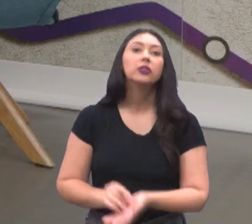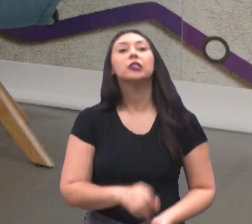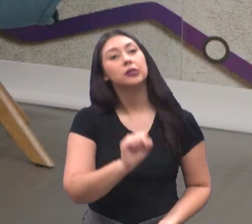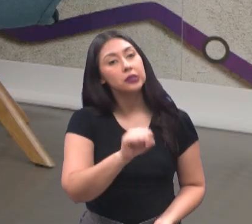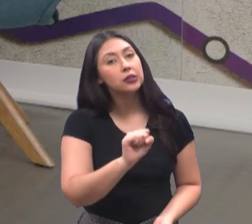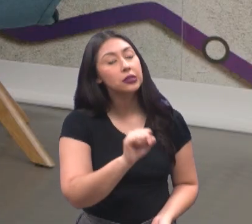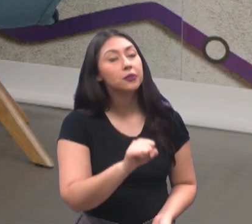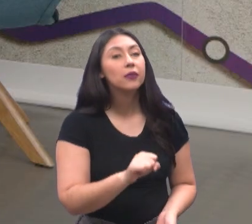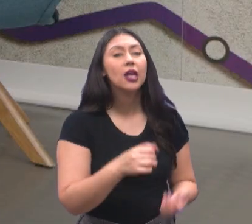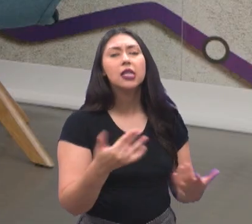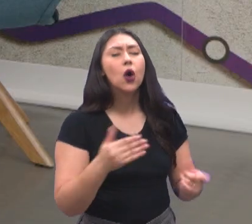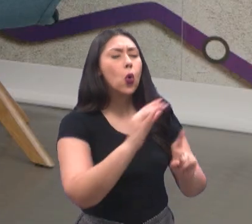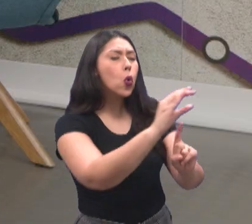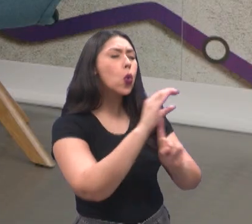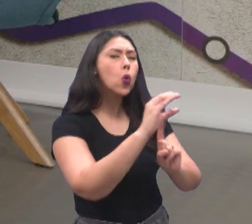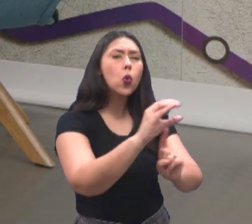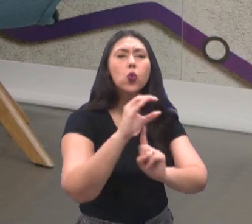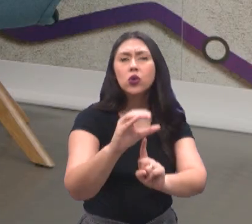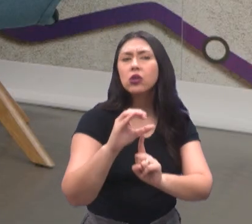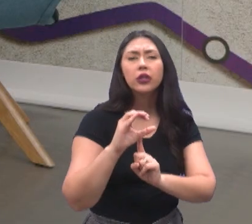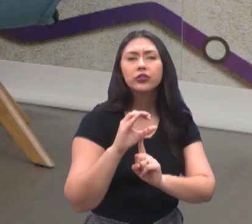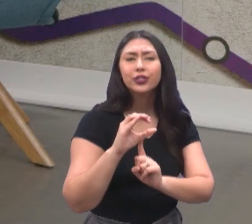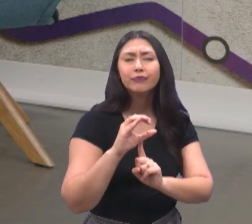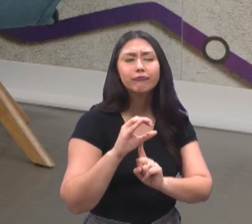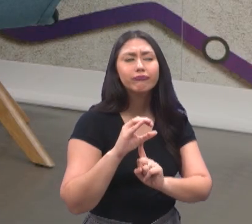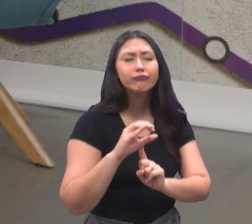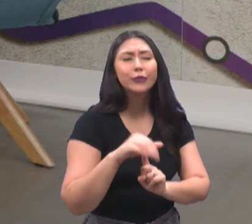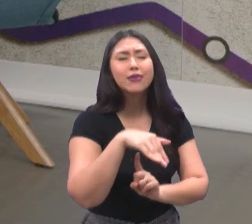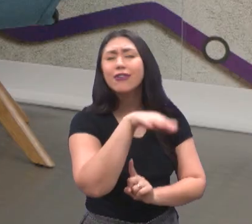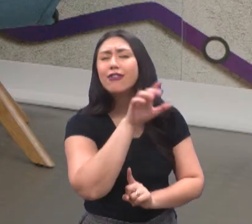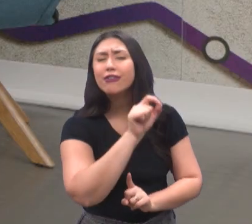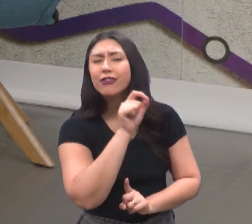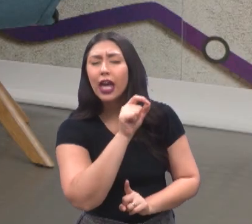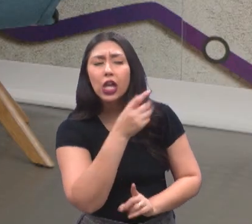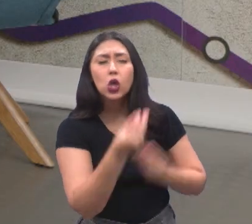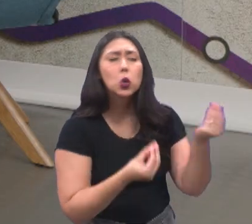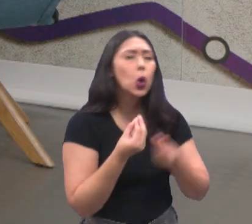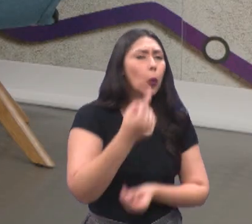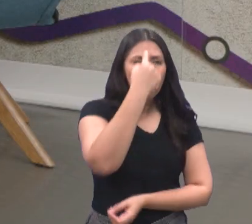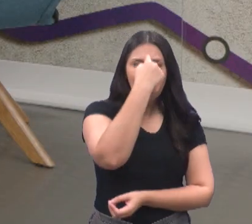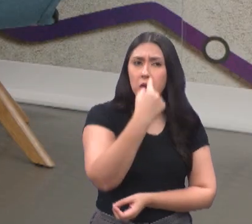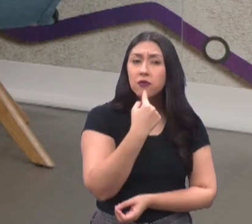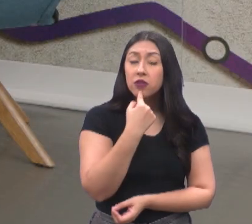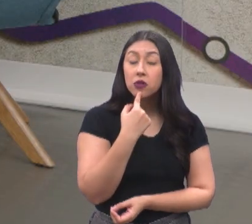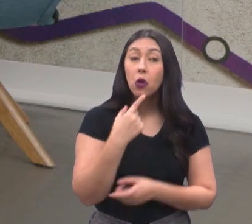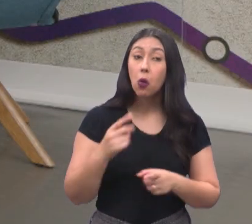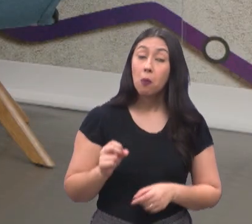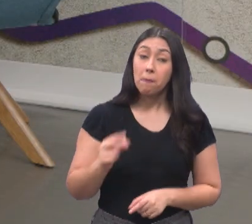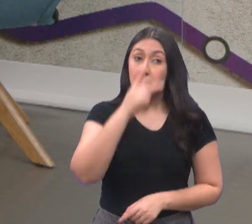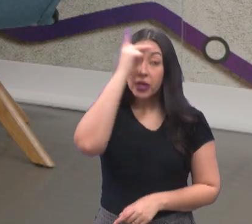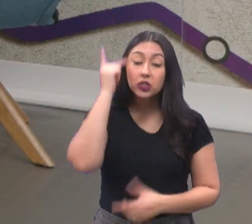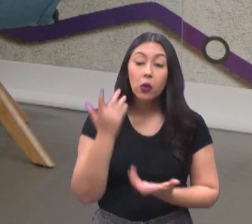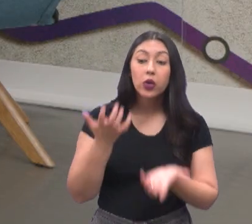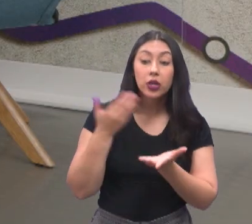aí, o público que te procura hoje nas aulas, né? Que tipo de público é esse? Qual que é o investimento inicial para quem quer começar a fazer uma